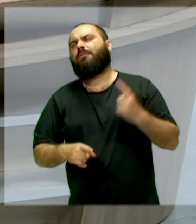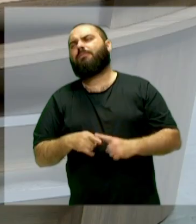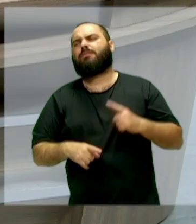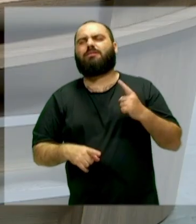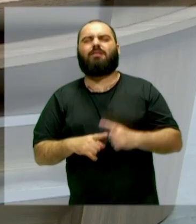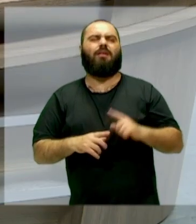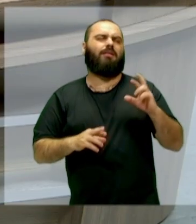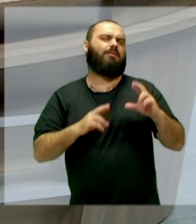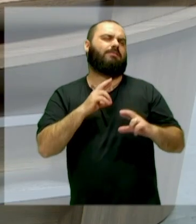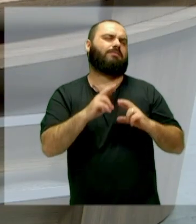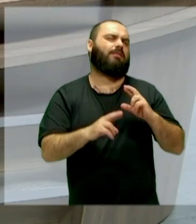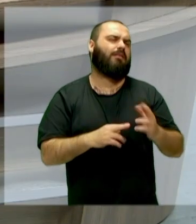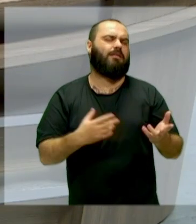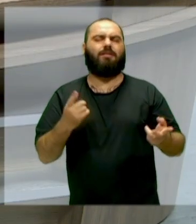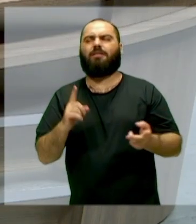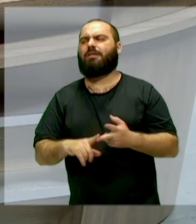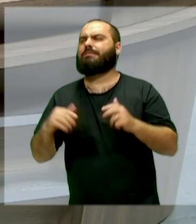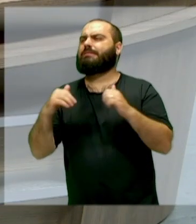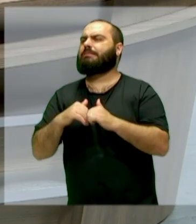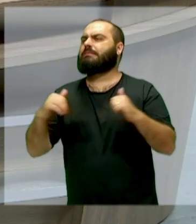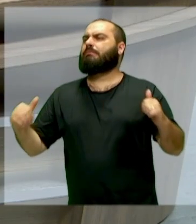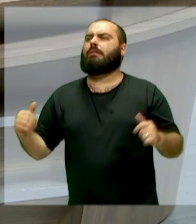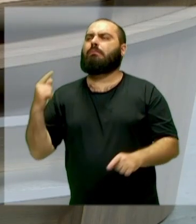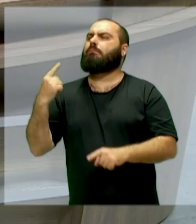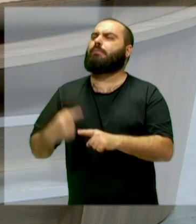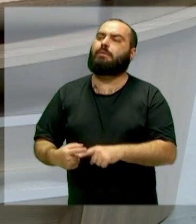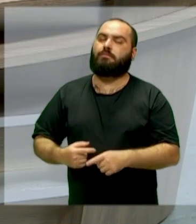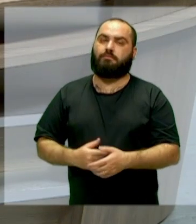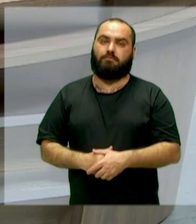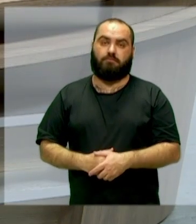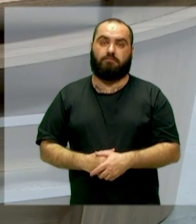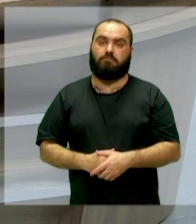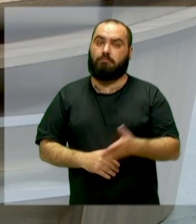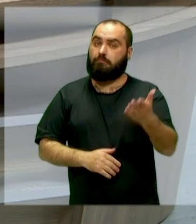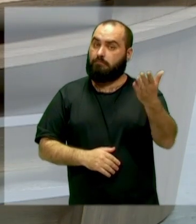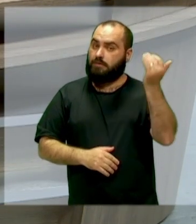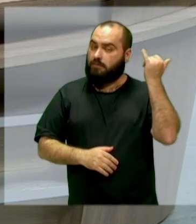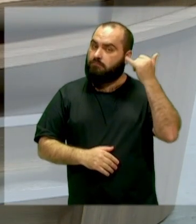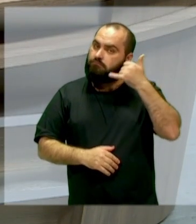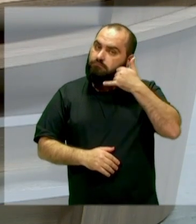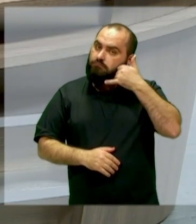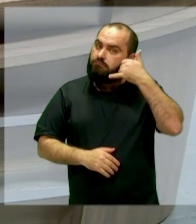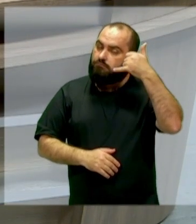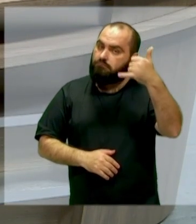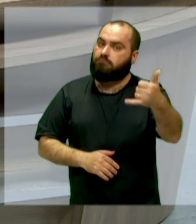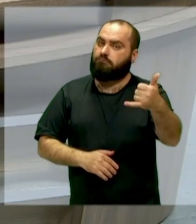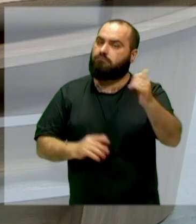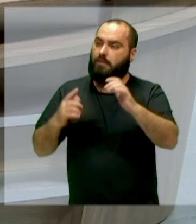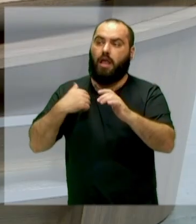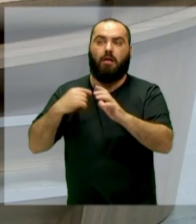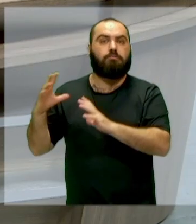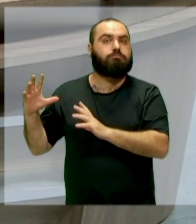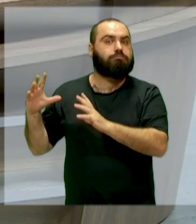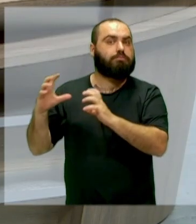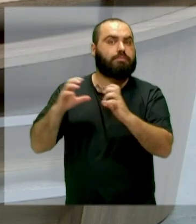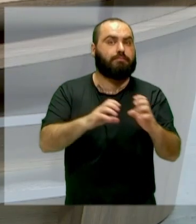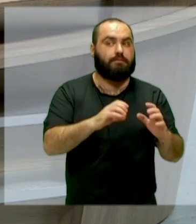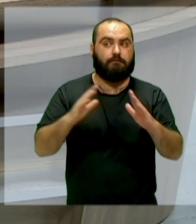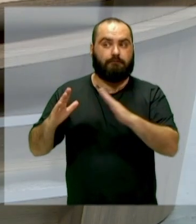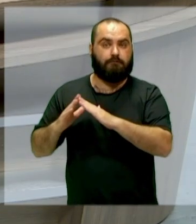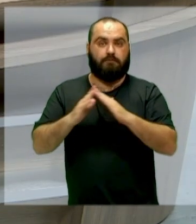reciclar ou para que que eu vou separar o meu lixo lá já esses dias eu briguei com inclusive com uma uma vizinha